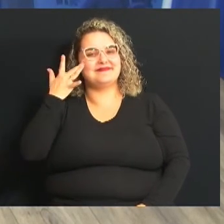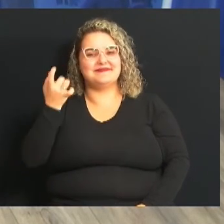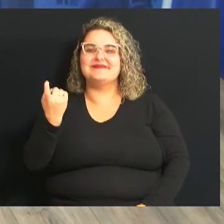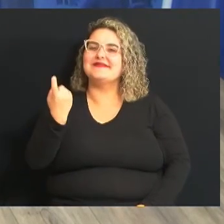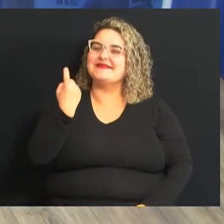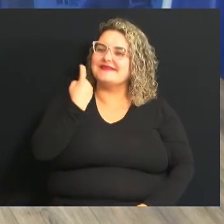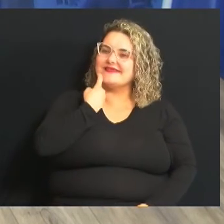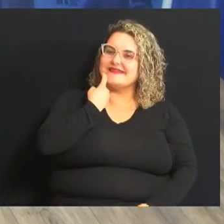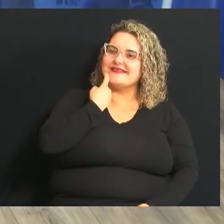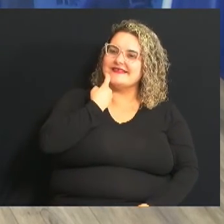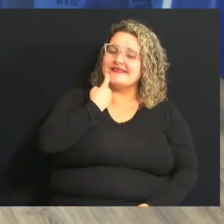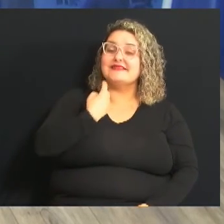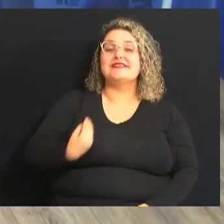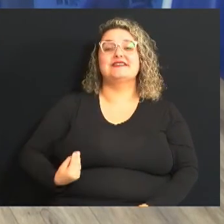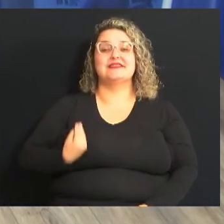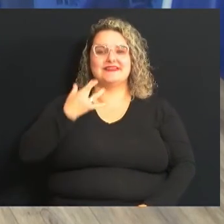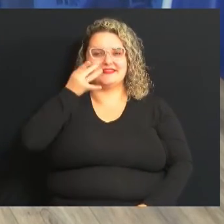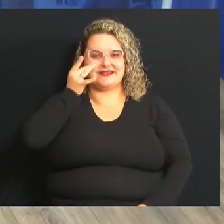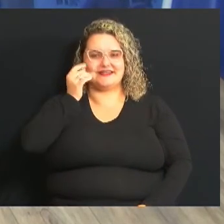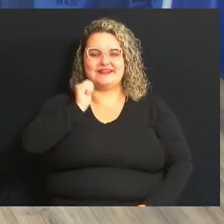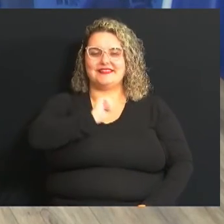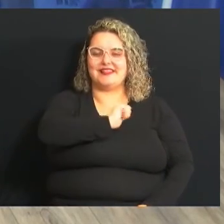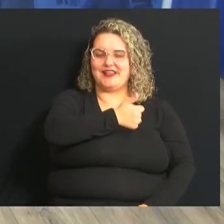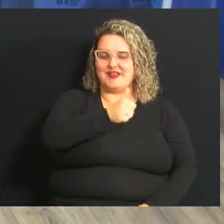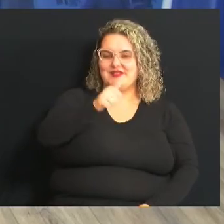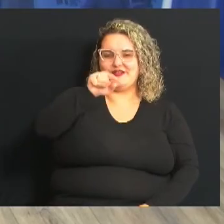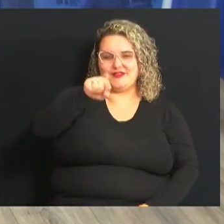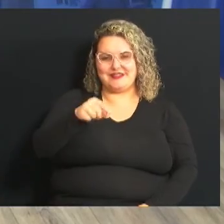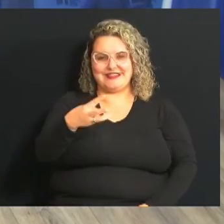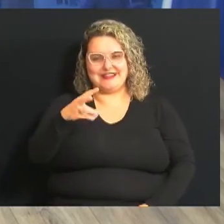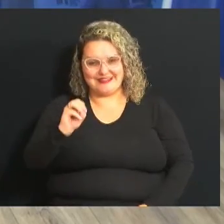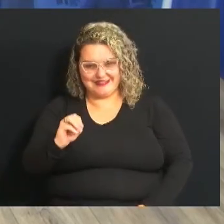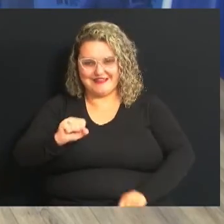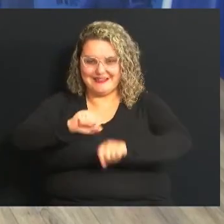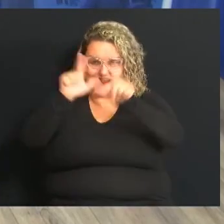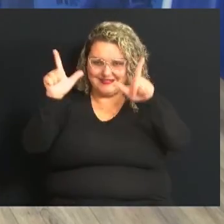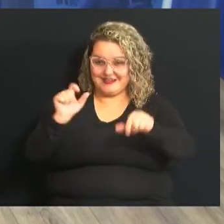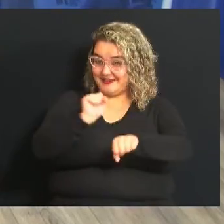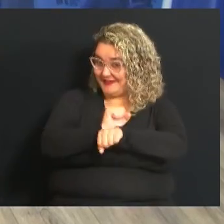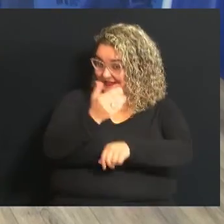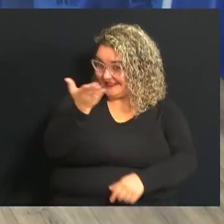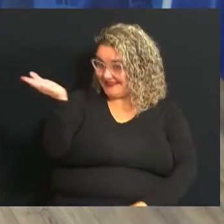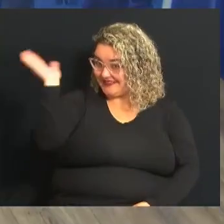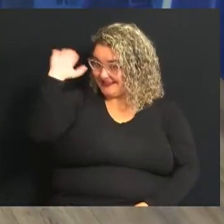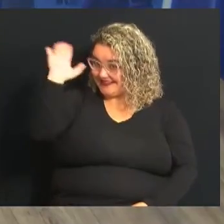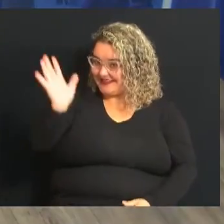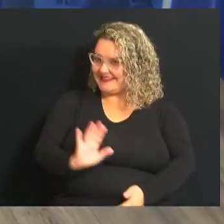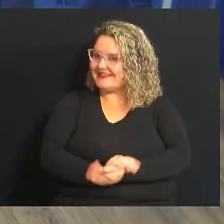sexta-feira, ao vivo, a partir das 11h30 da manhã. Te espero, hein? Tchau, tchau.